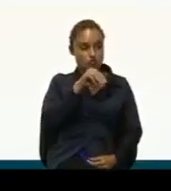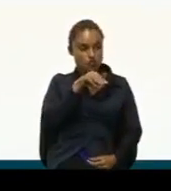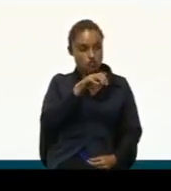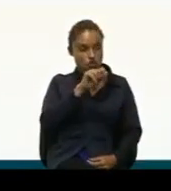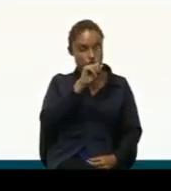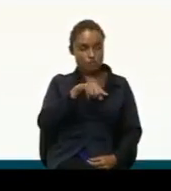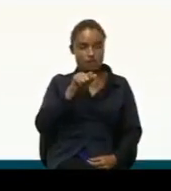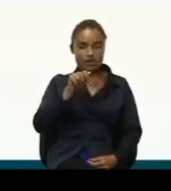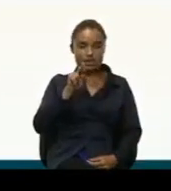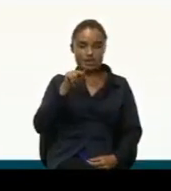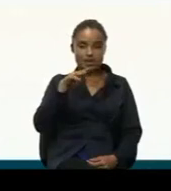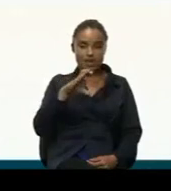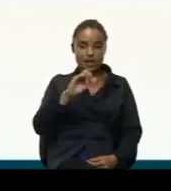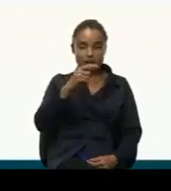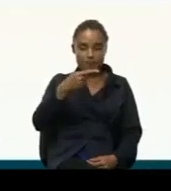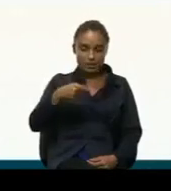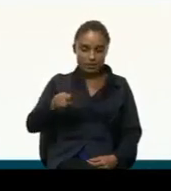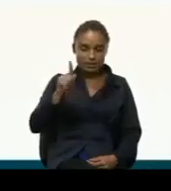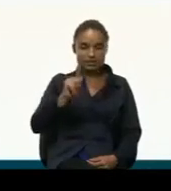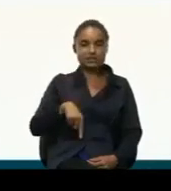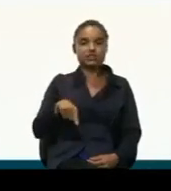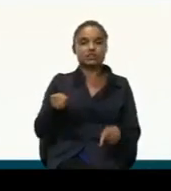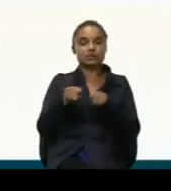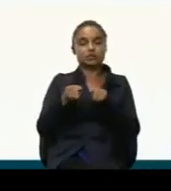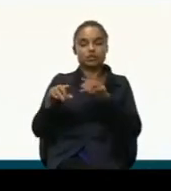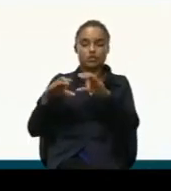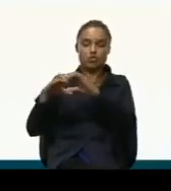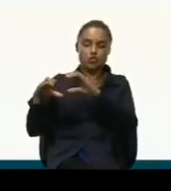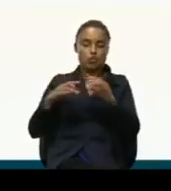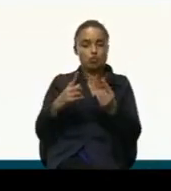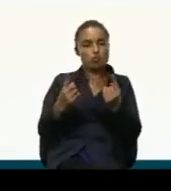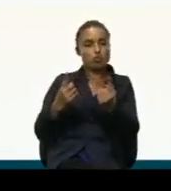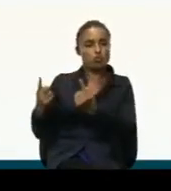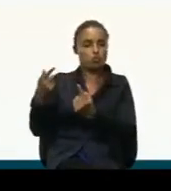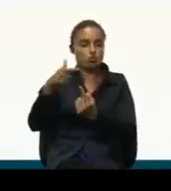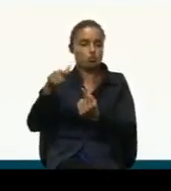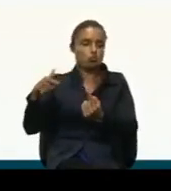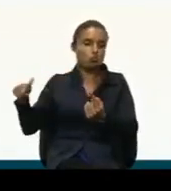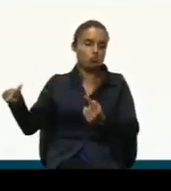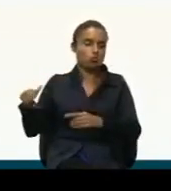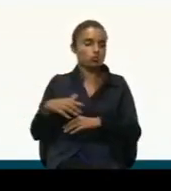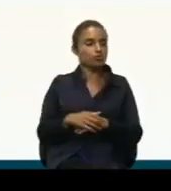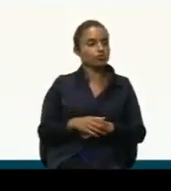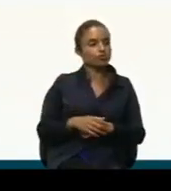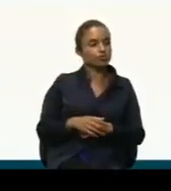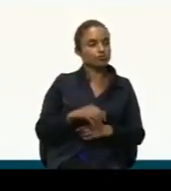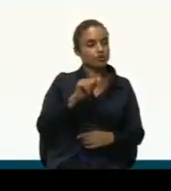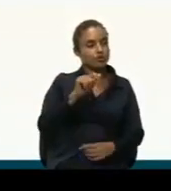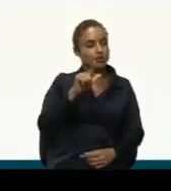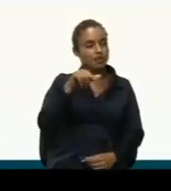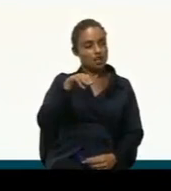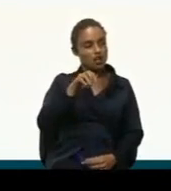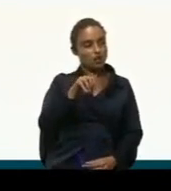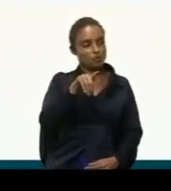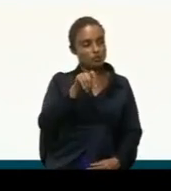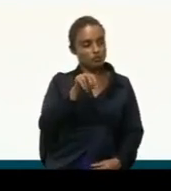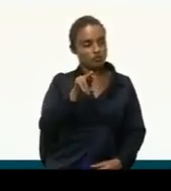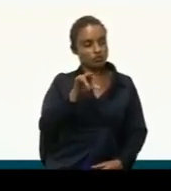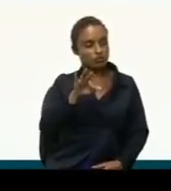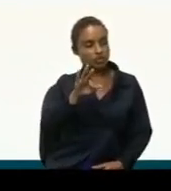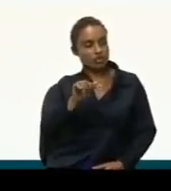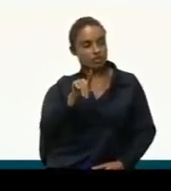porque um comunica com o outro. Banheiros e vestiários, almoxarifado, banheiro,